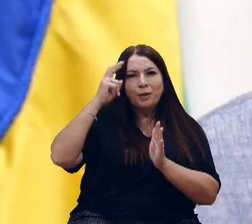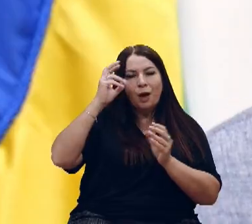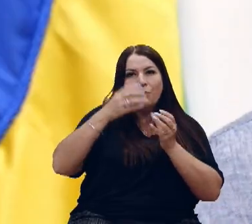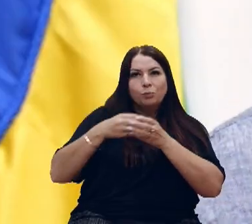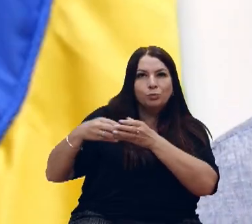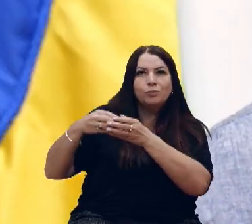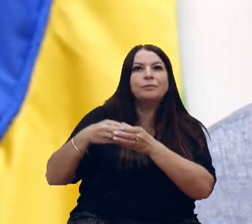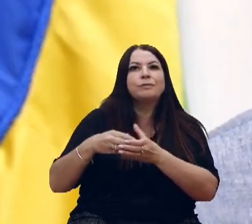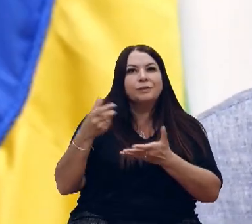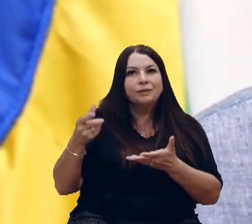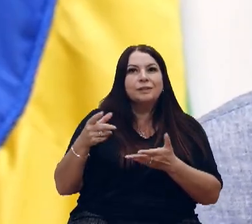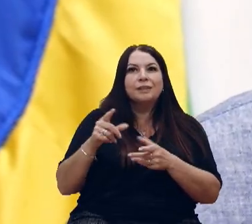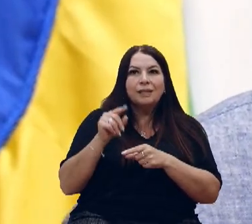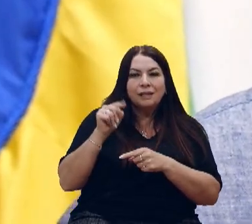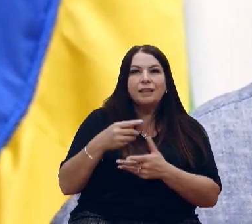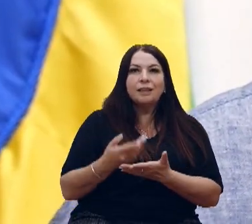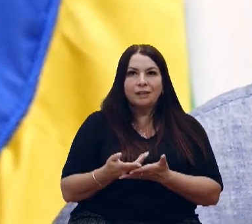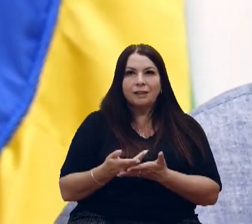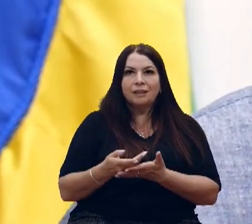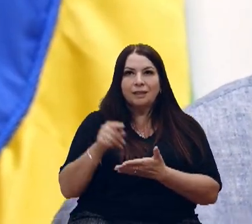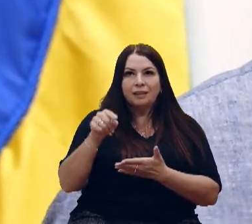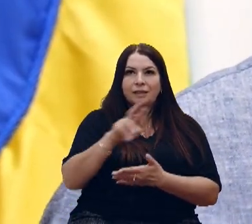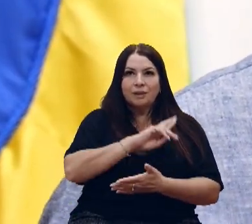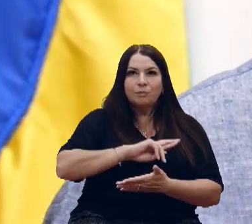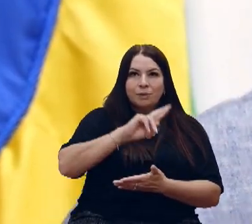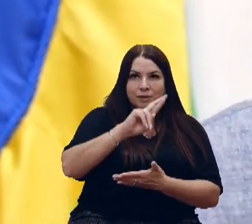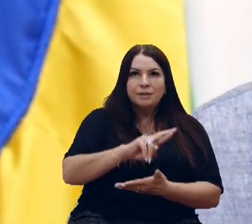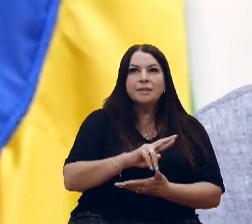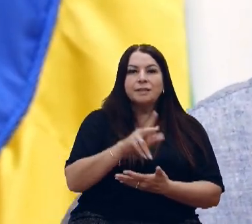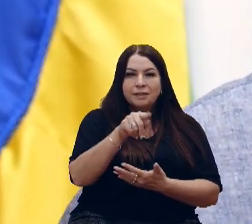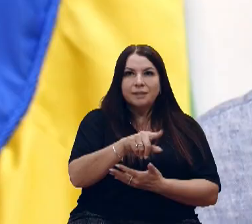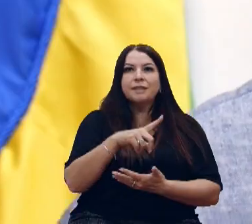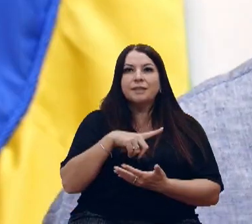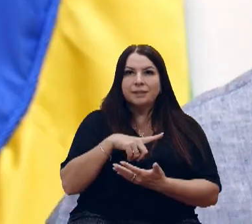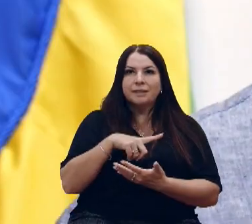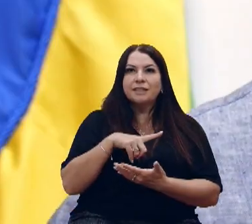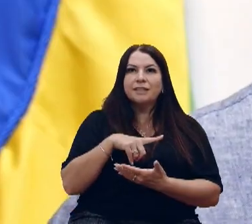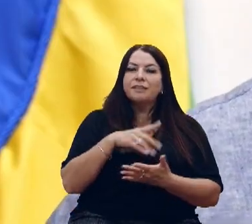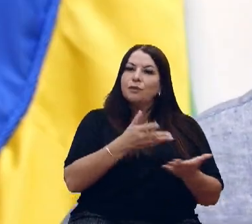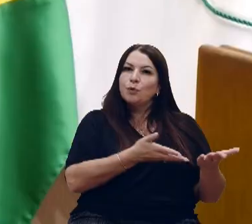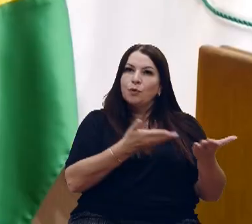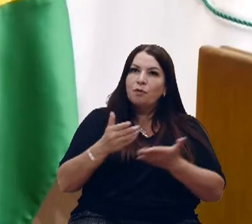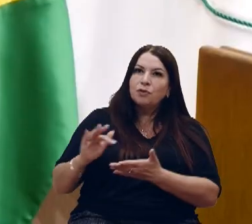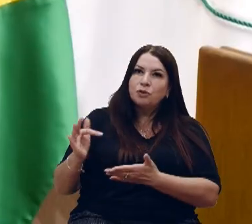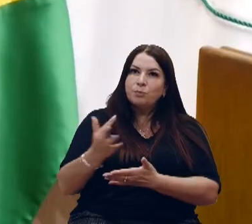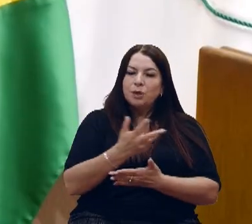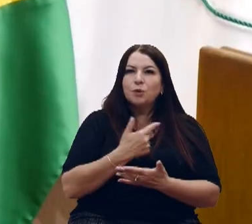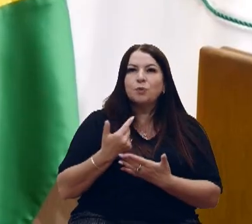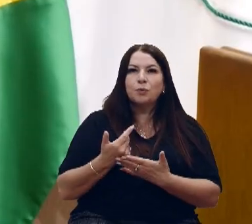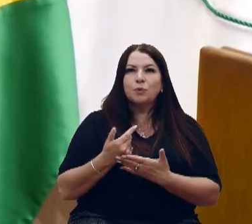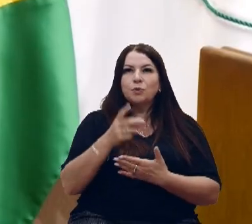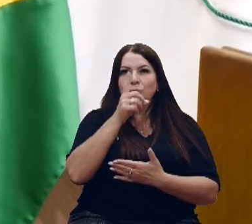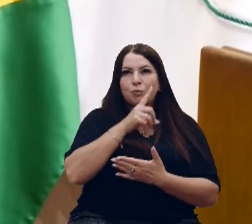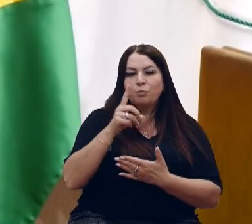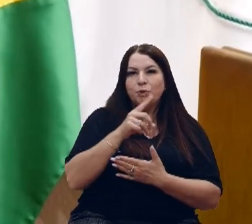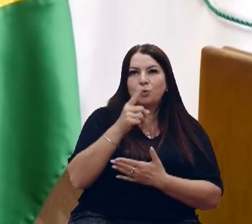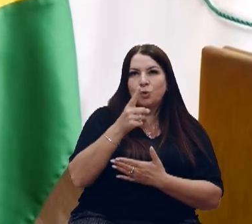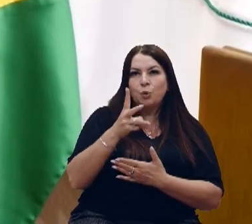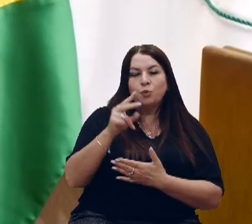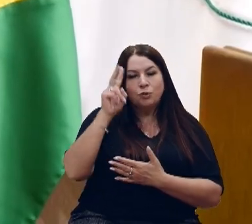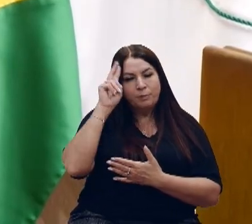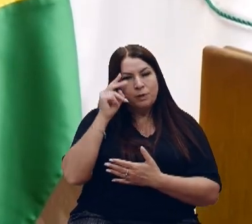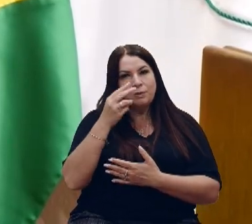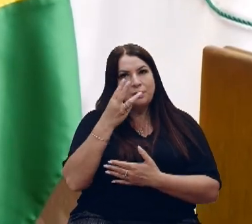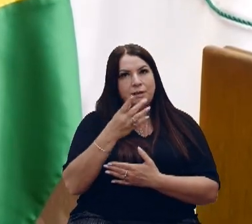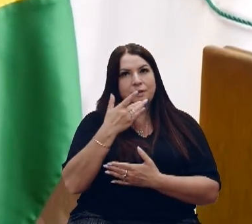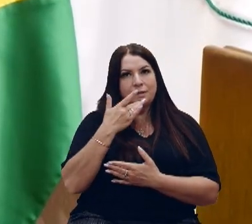que é o que ela representa mesmo. Então fica o convite para todo mundo. Então, domingo, 12 de abril, 15